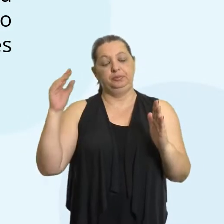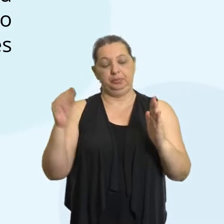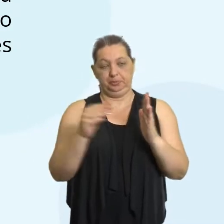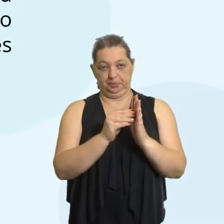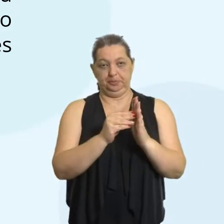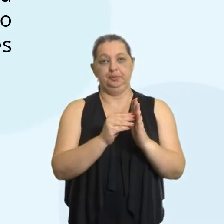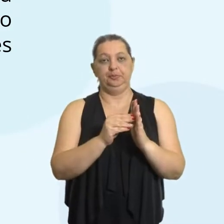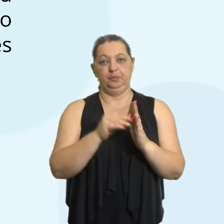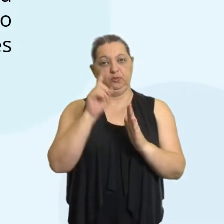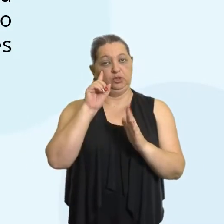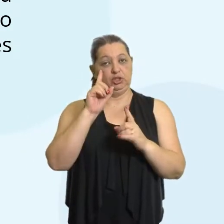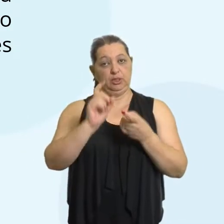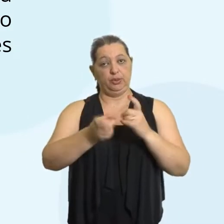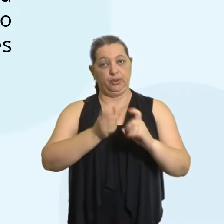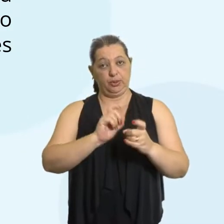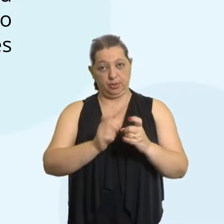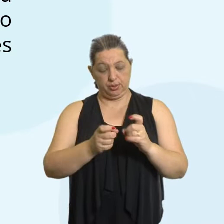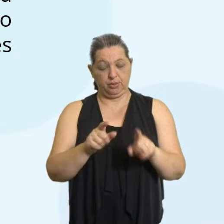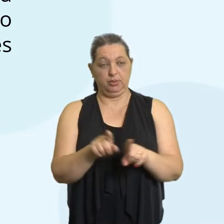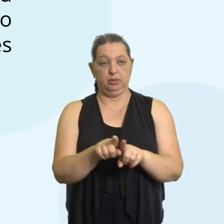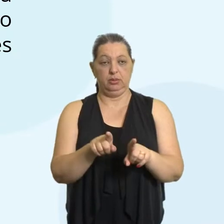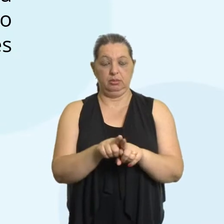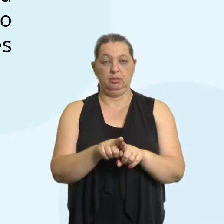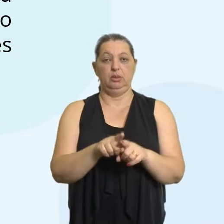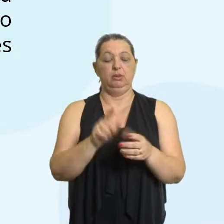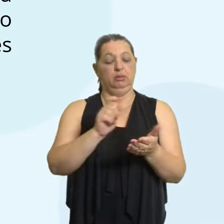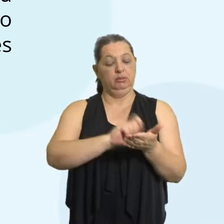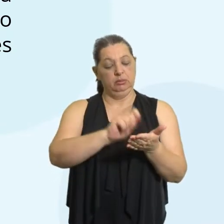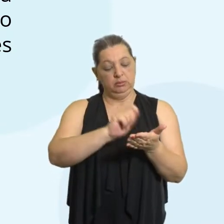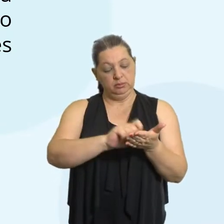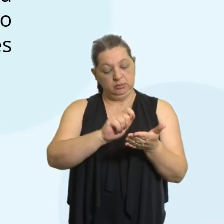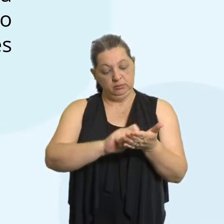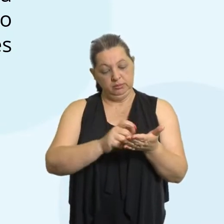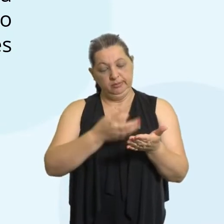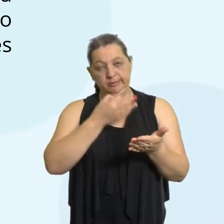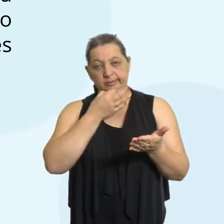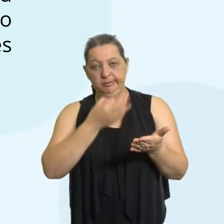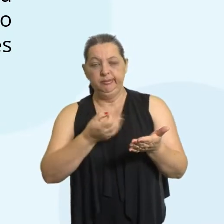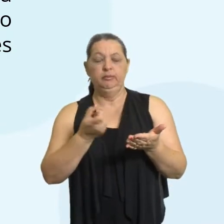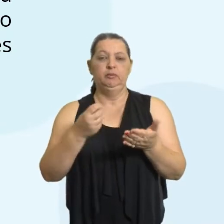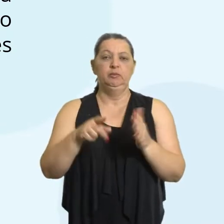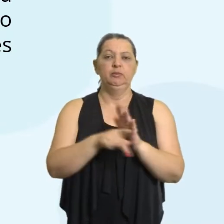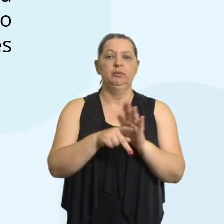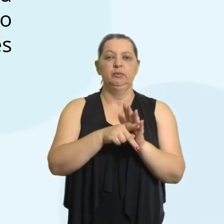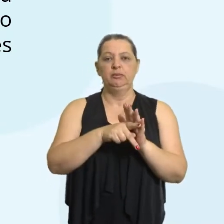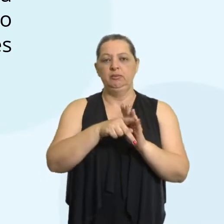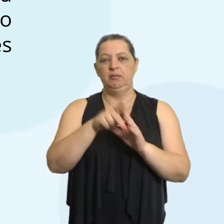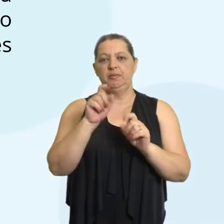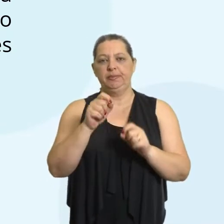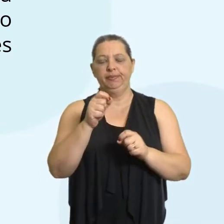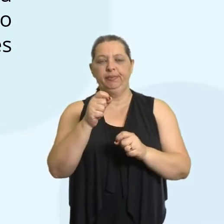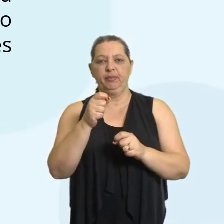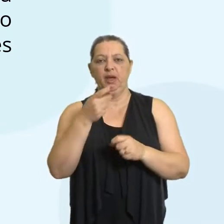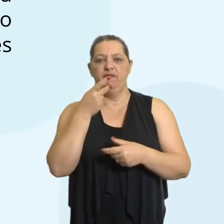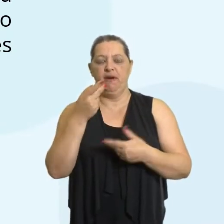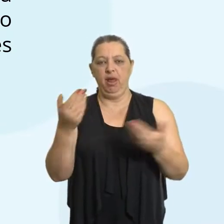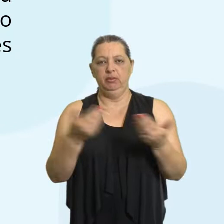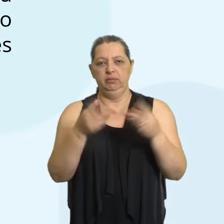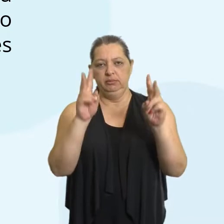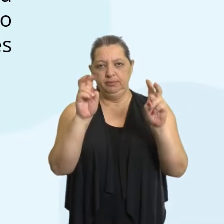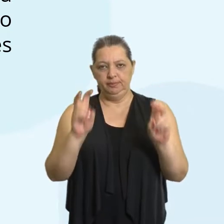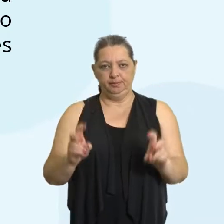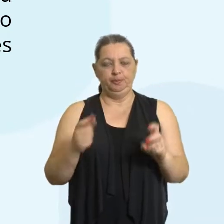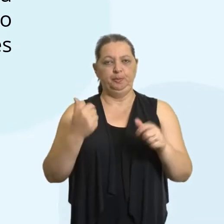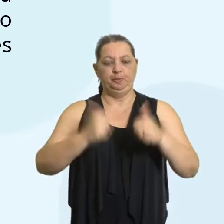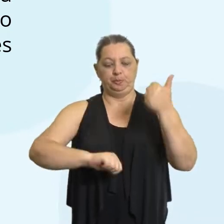notar data da reunião né anotar aí os comentários reflexões mais pertinentes ao assunto trabalhado né e também por fim Fazer